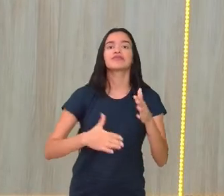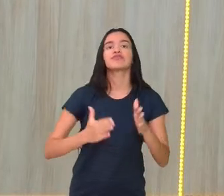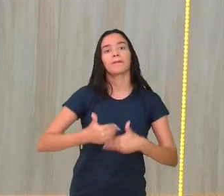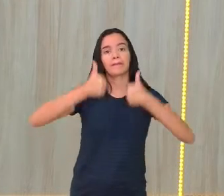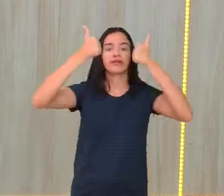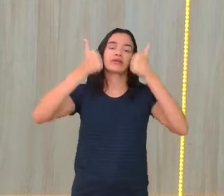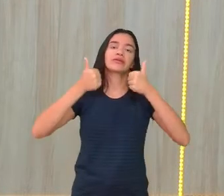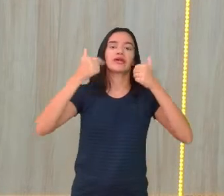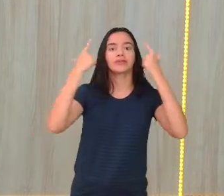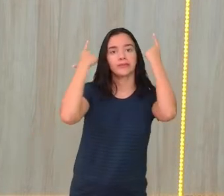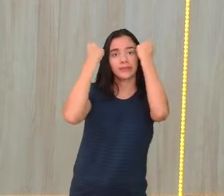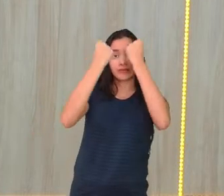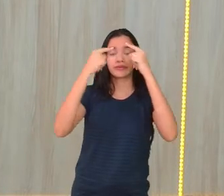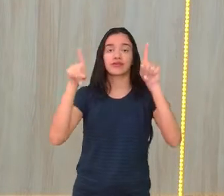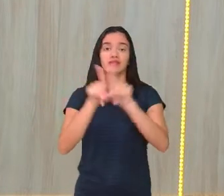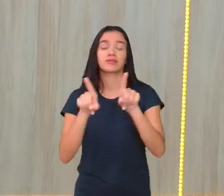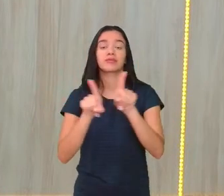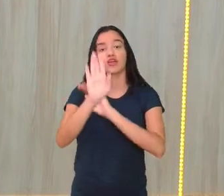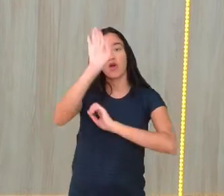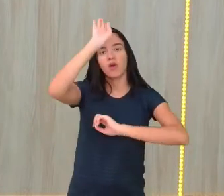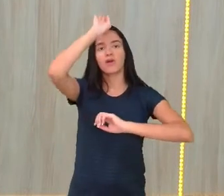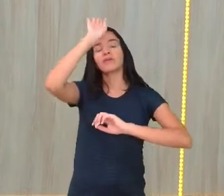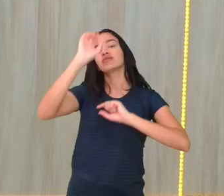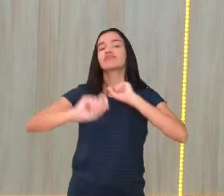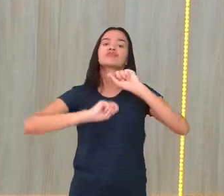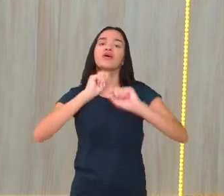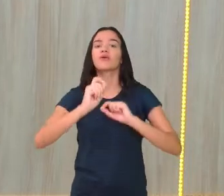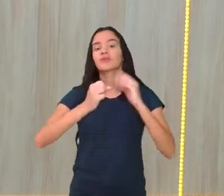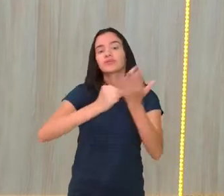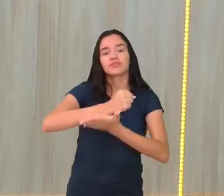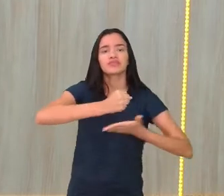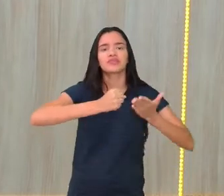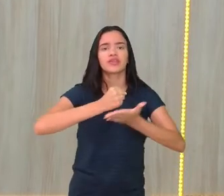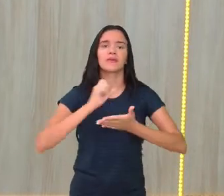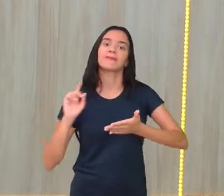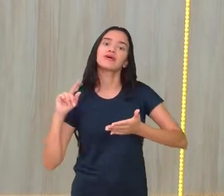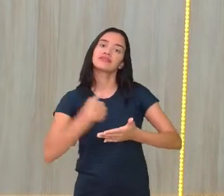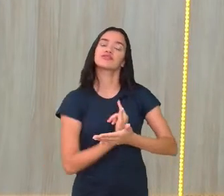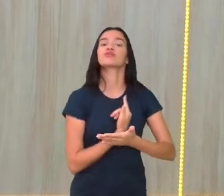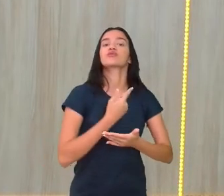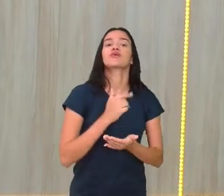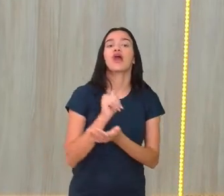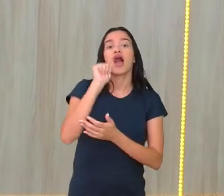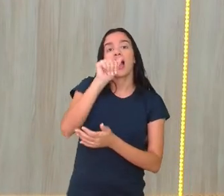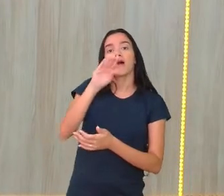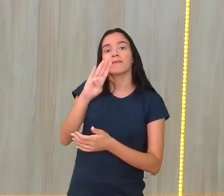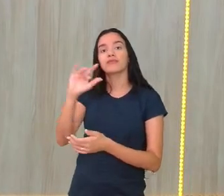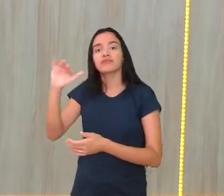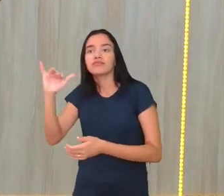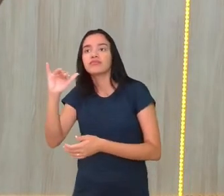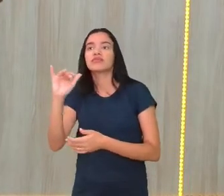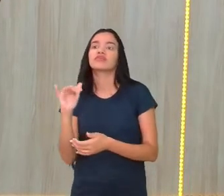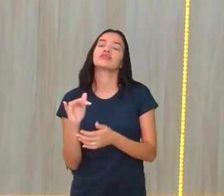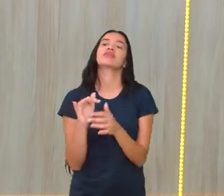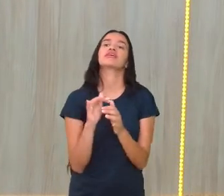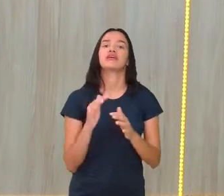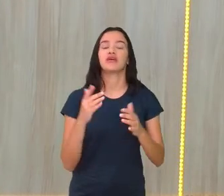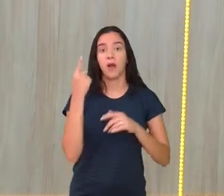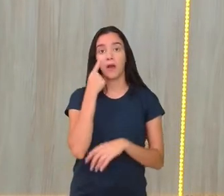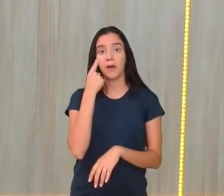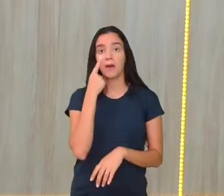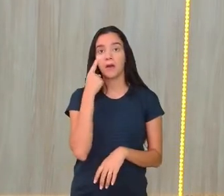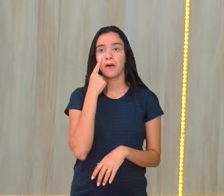aprimorado pelos gregos e romanos e eles são a base do nosso alfabeto, né? Aí